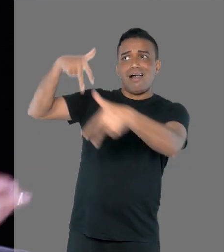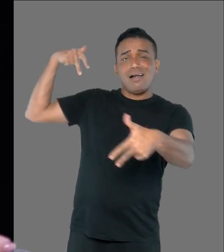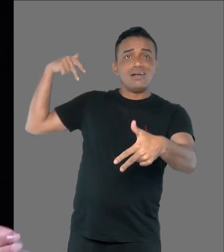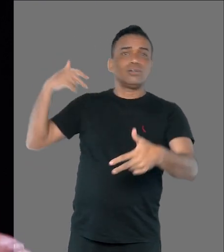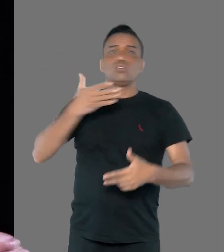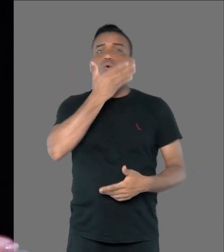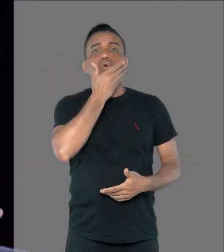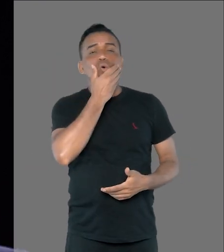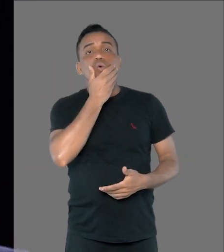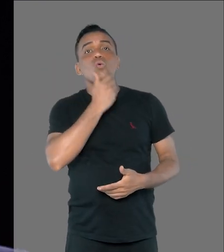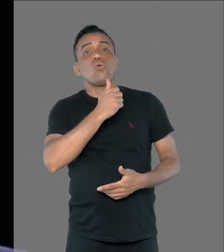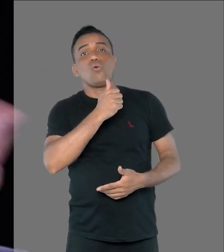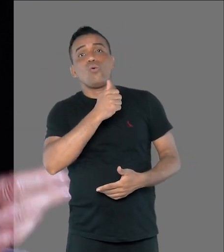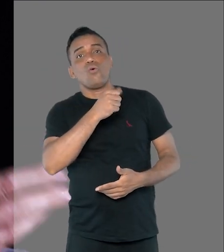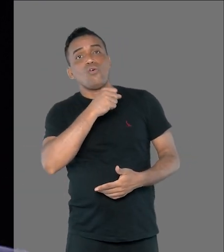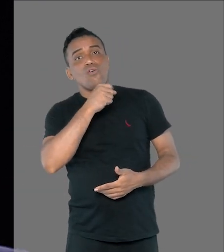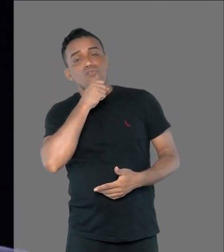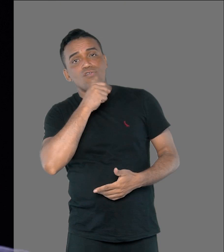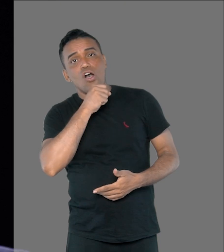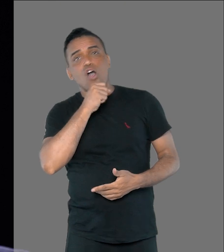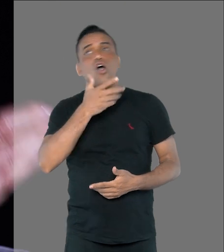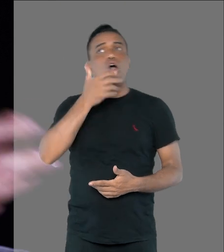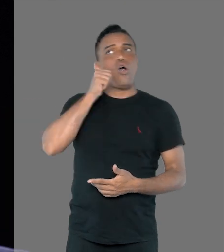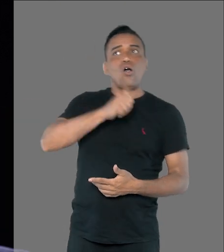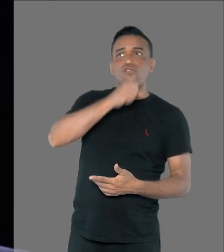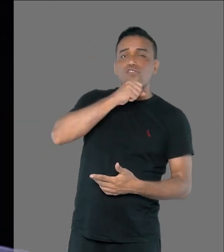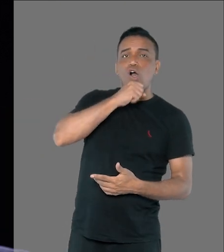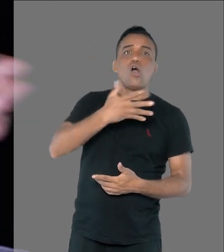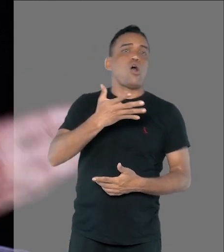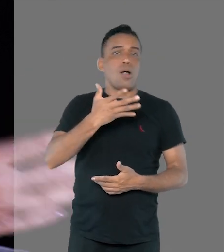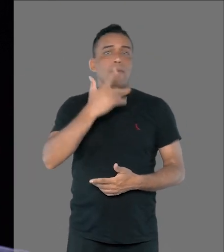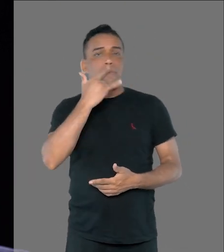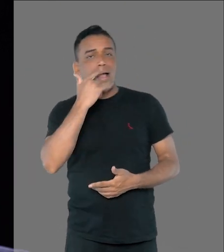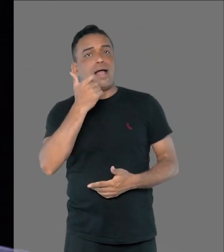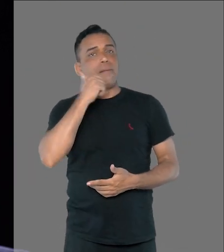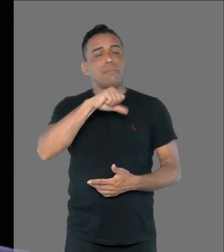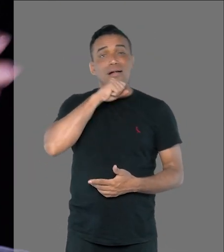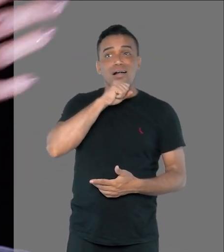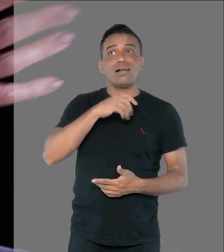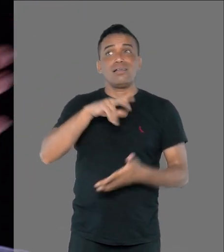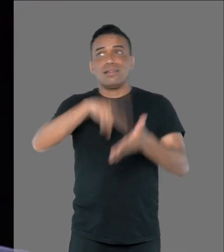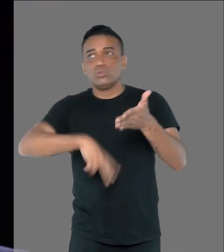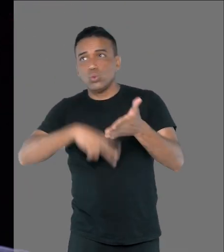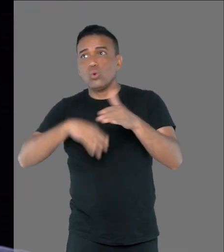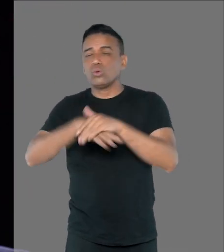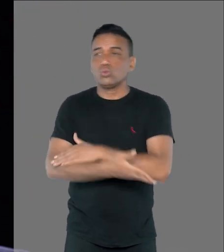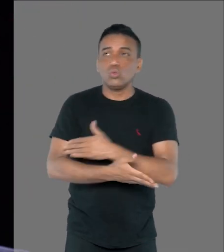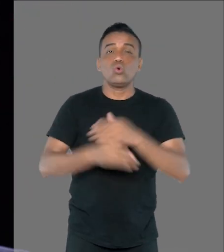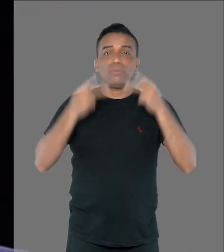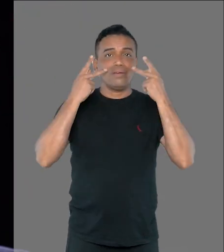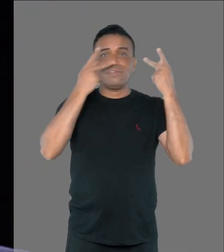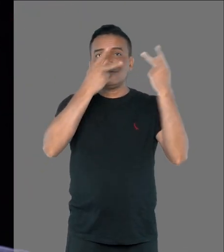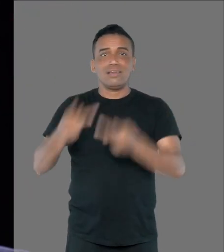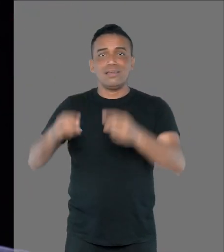nos inspiraram com o seu gosto pela leitura, seu gosto por um museu, por uma visita a uma cidade histórica.